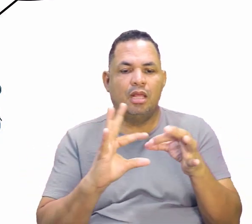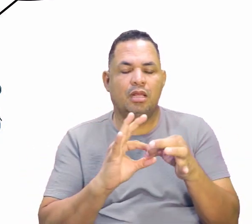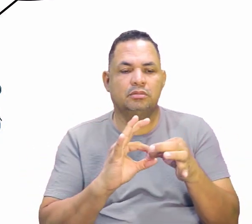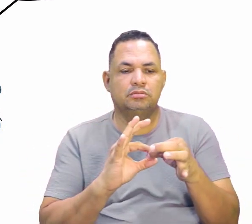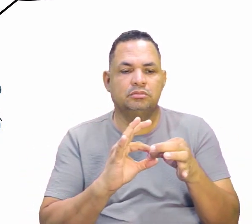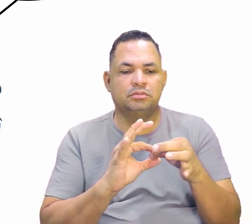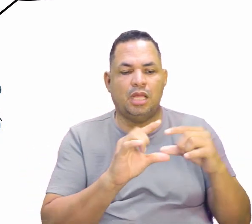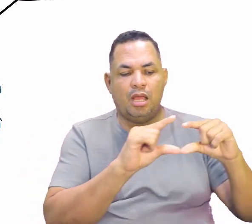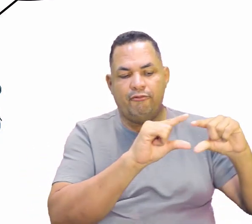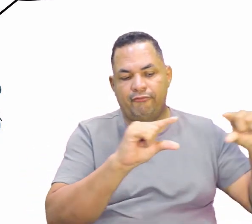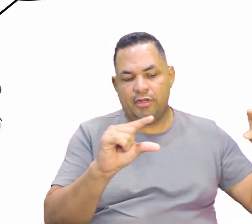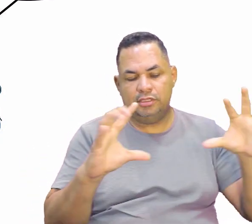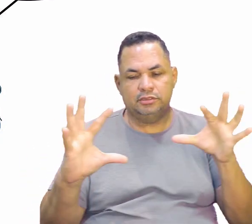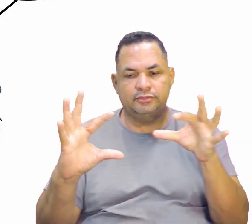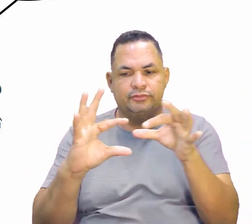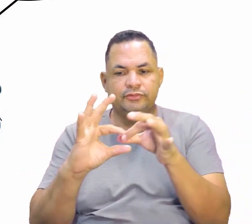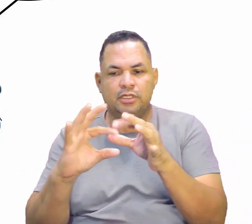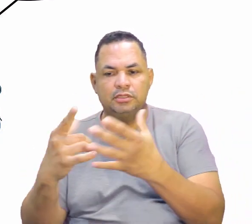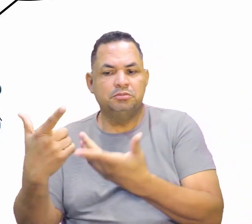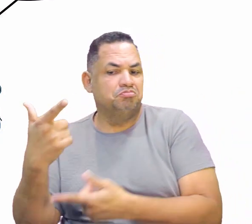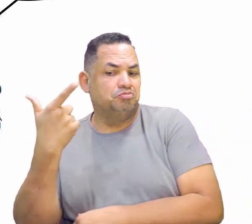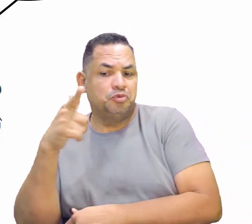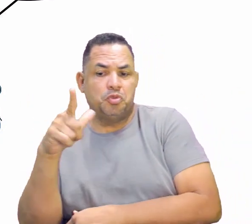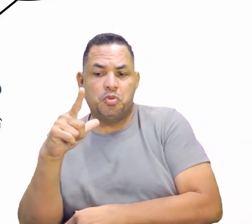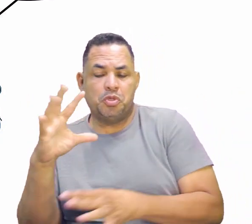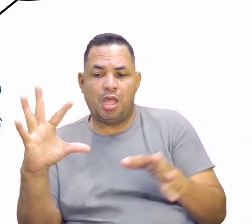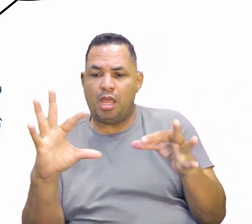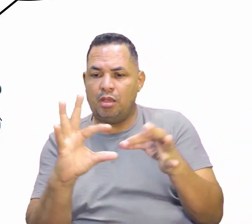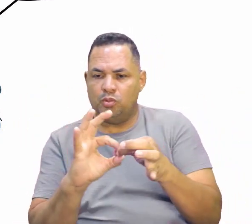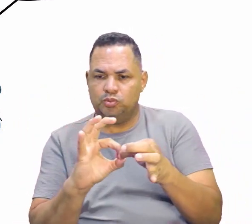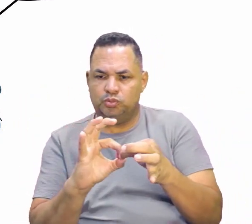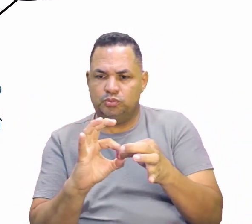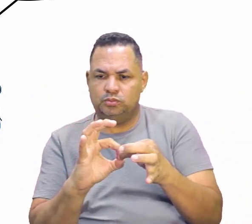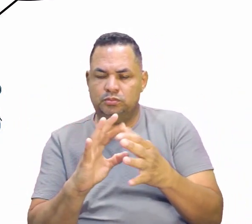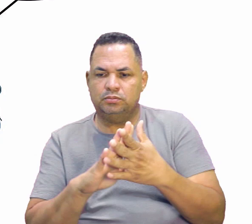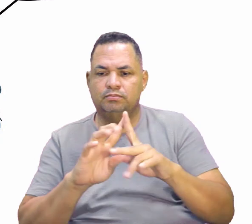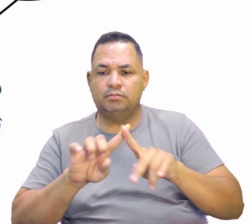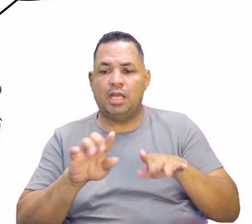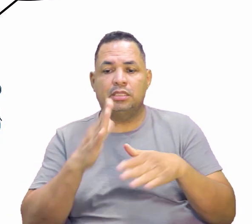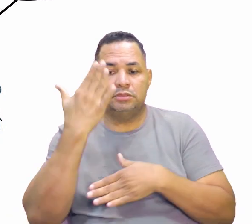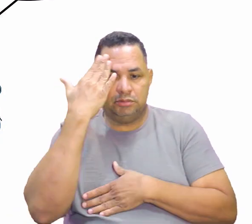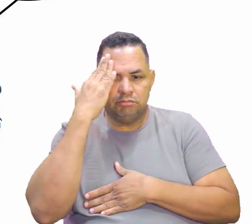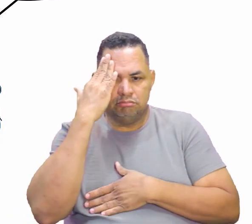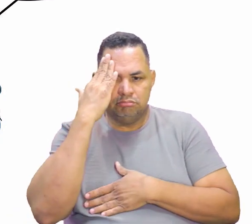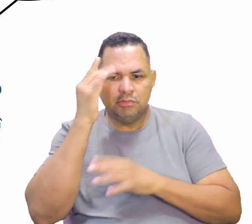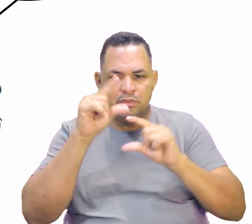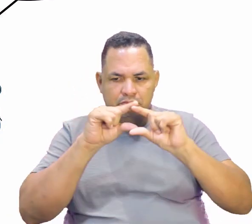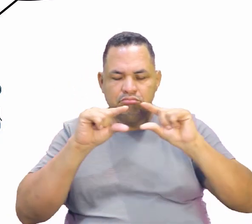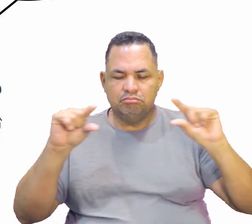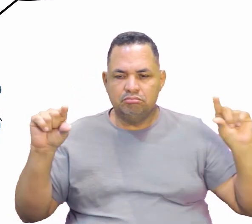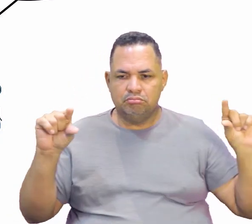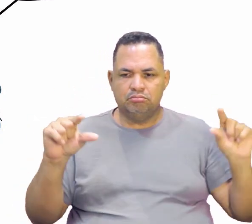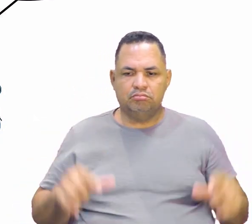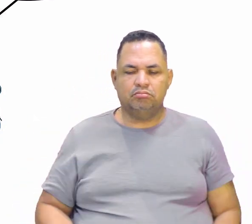a outras apenas pelo sentido. Não tem conjunção, porém nós compreendemos a mensagem. Exatamente. E sendo